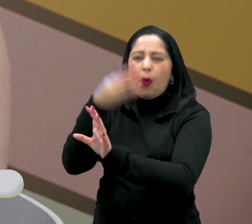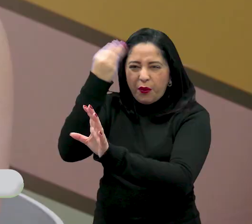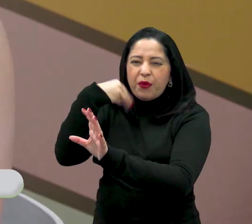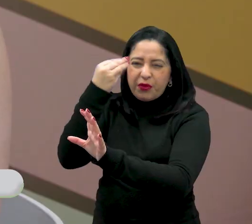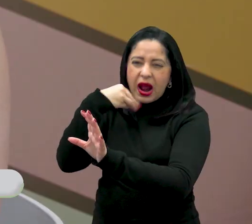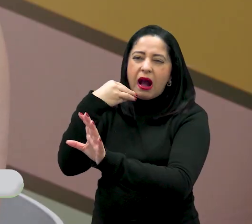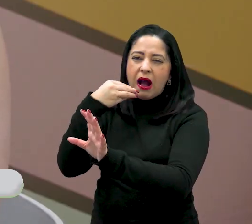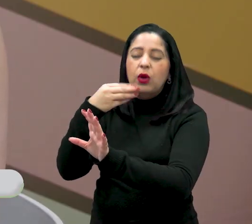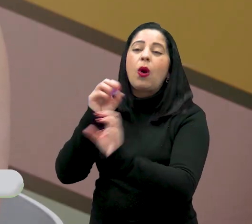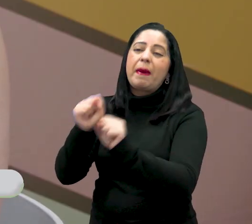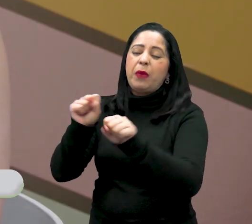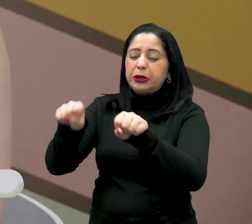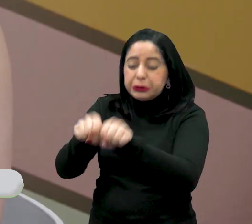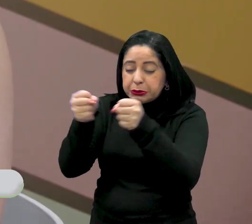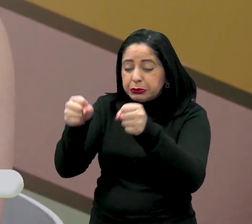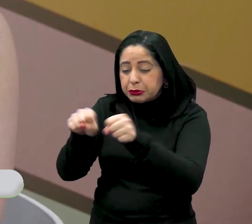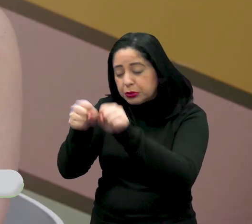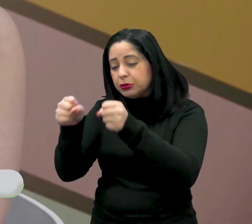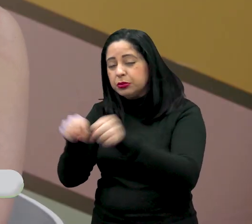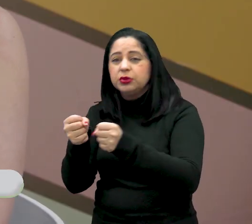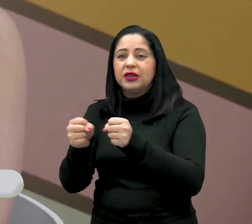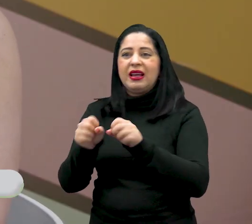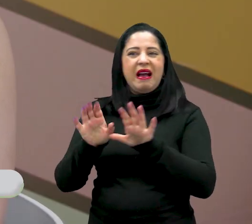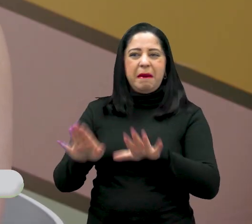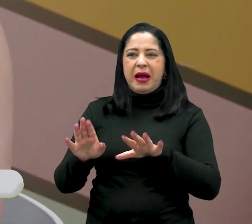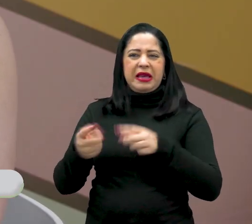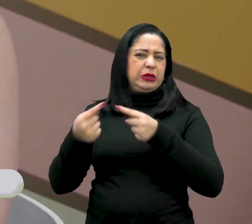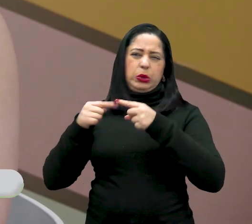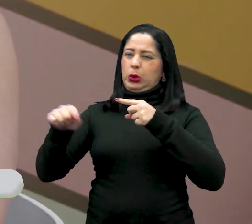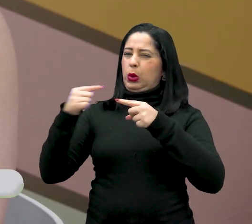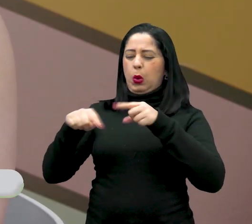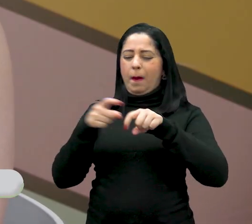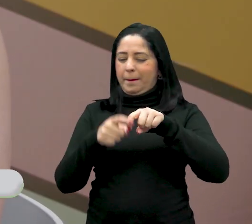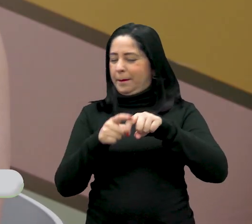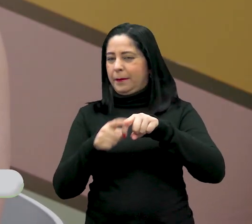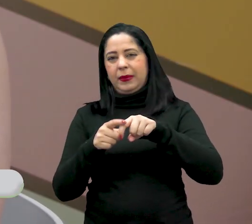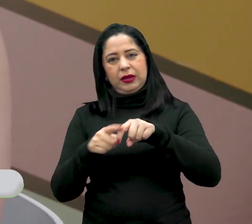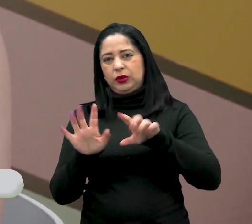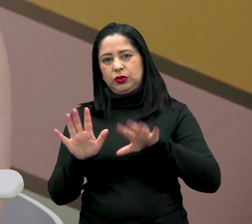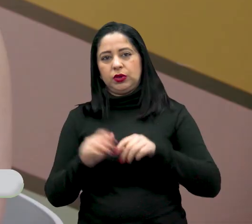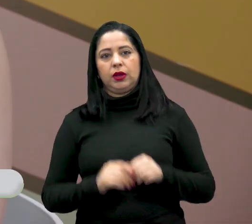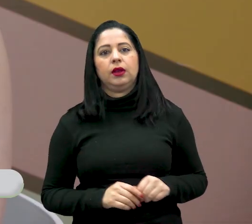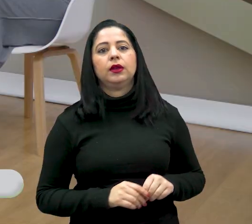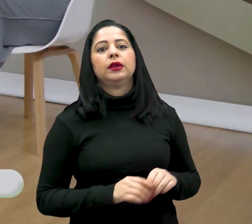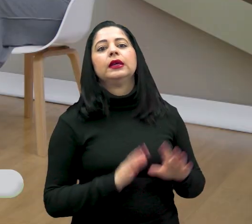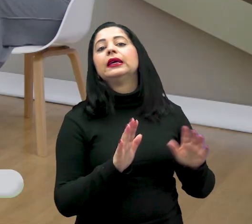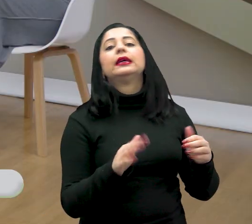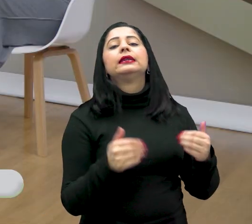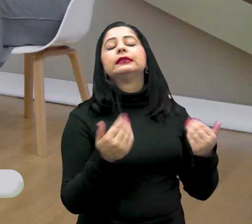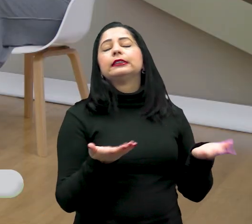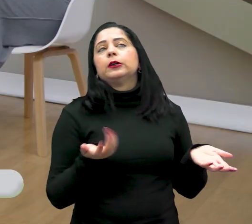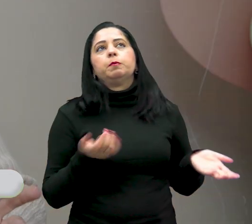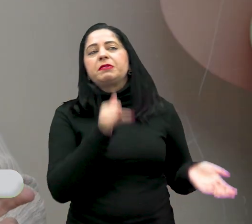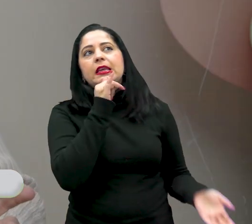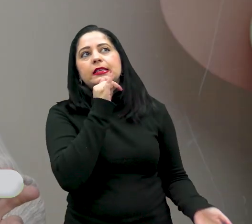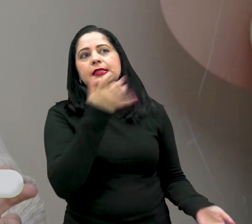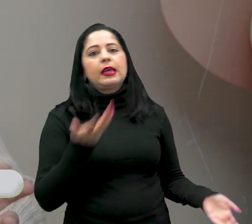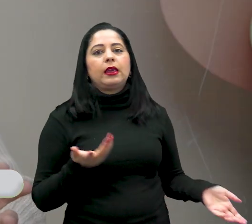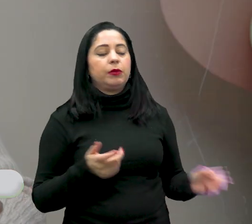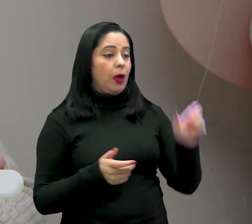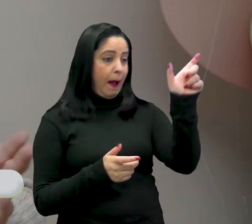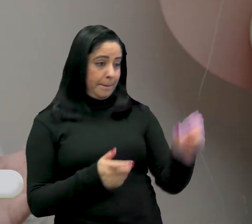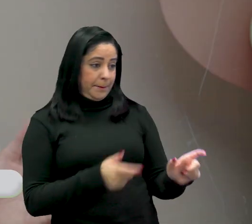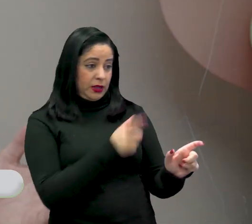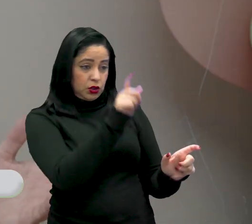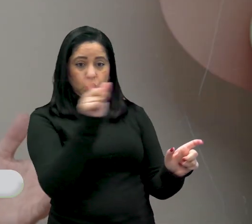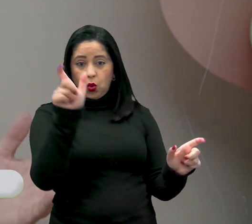mas não falando assim necessariamente da dor no joelho, da lesão de cartilagem. Sim. Mas prevenção seria diferente, por exemplo,